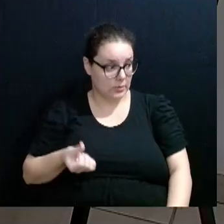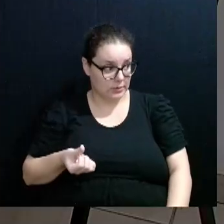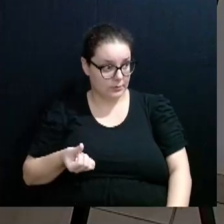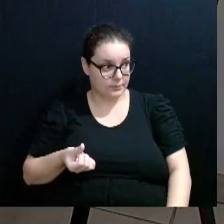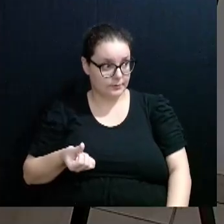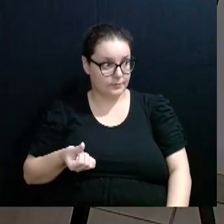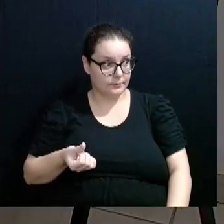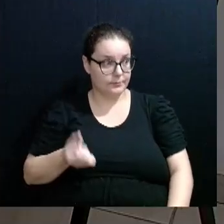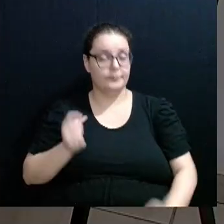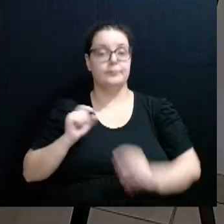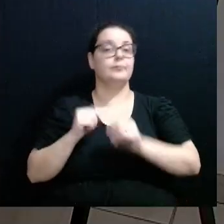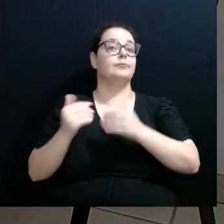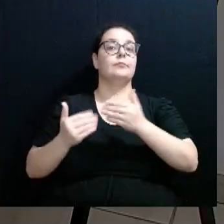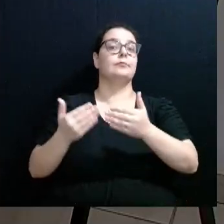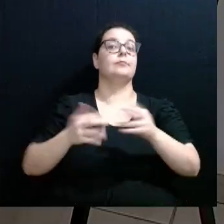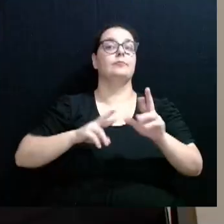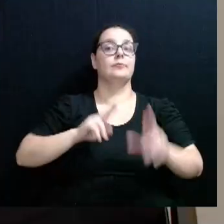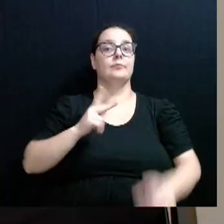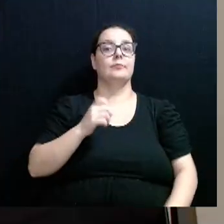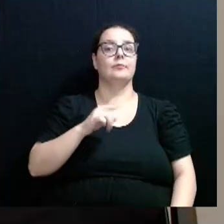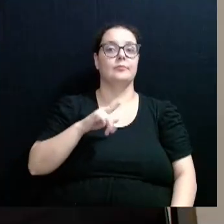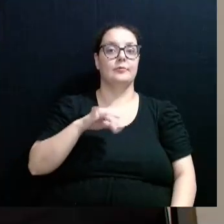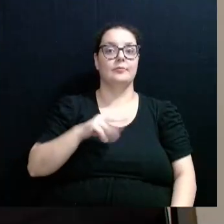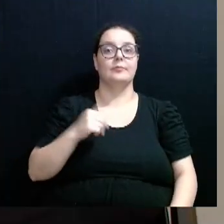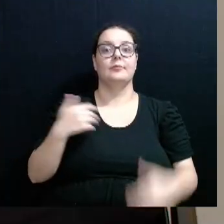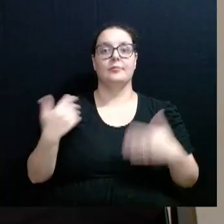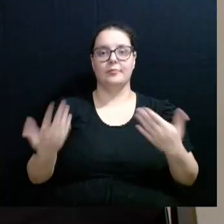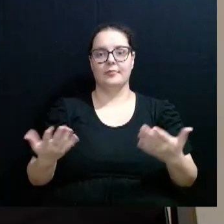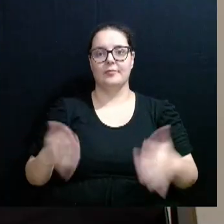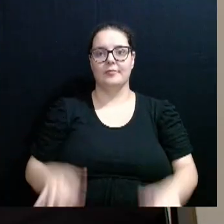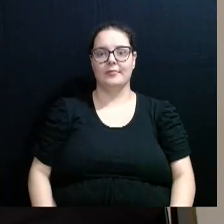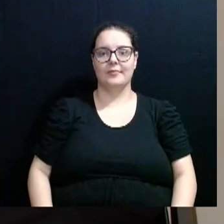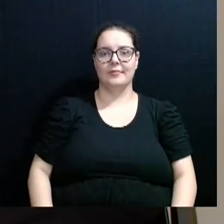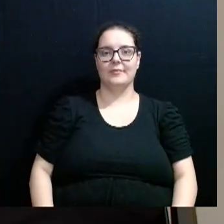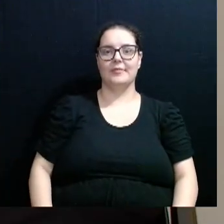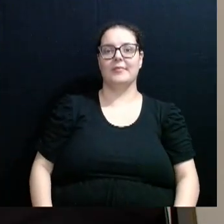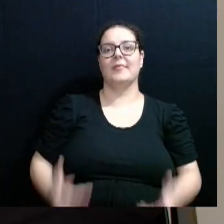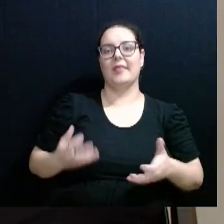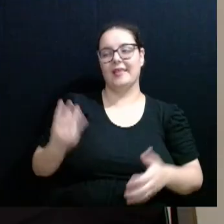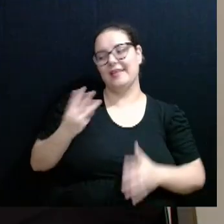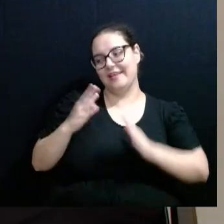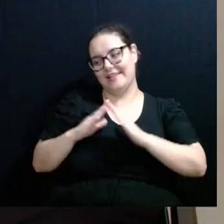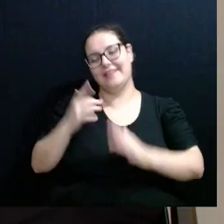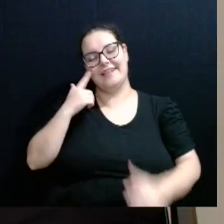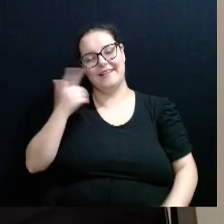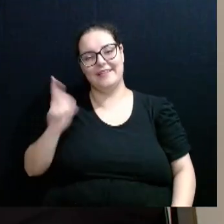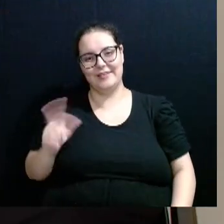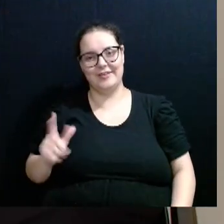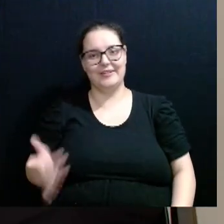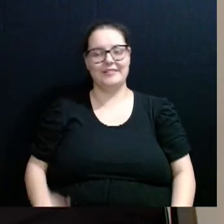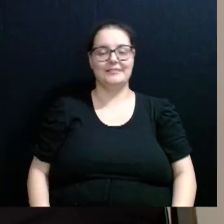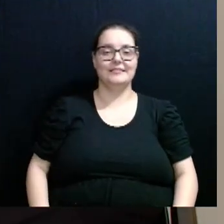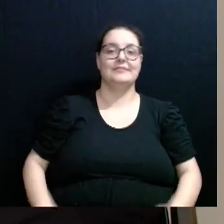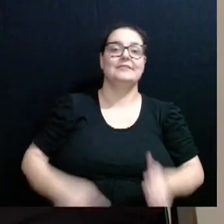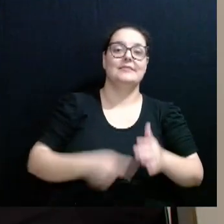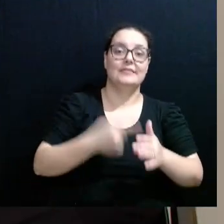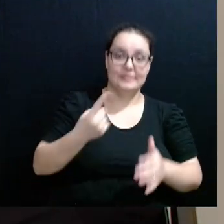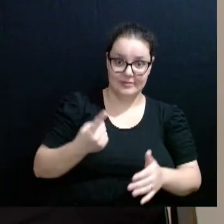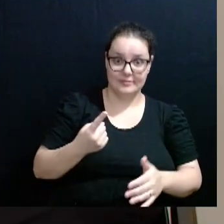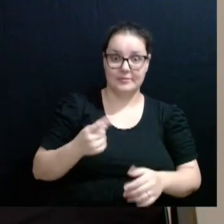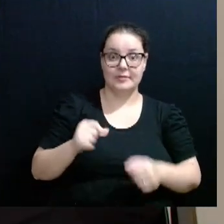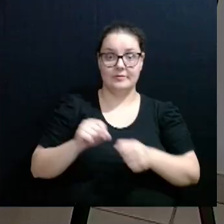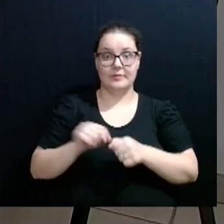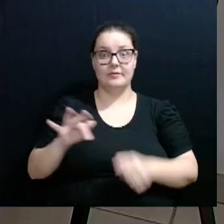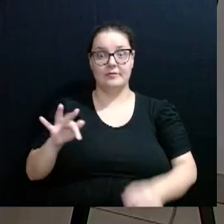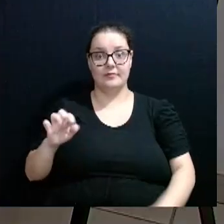pela frente, Helena? A gente quer a terceira casa, claro. Inclusive, a primeira conversa que a gente fez com a FEAC foi de 2